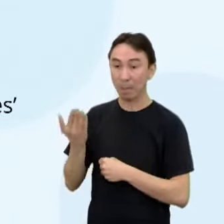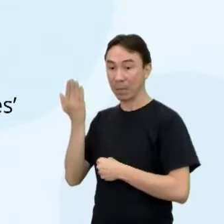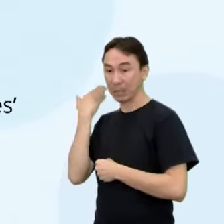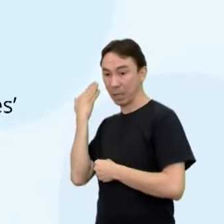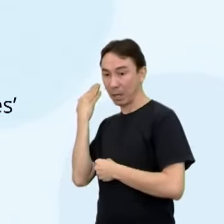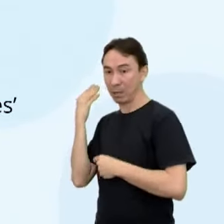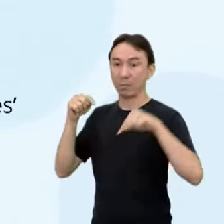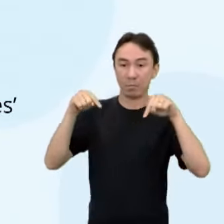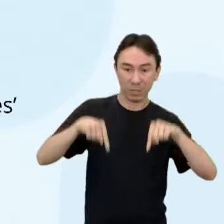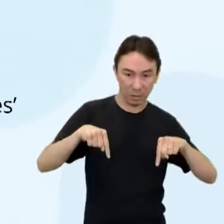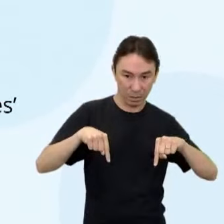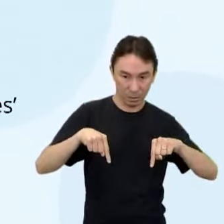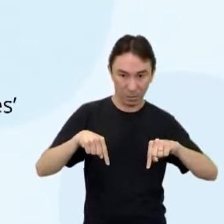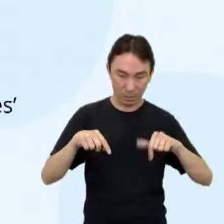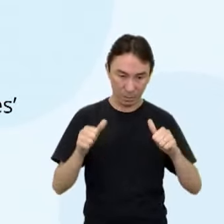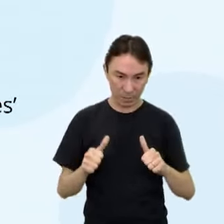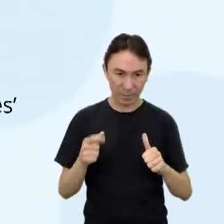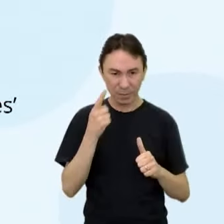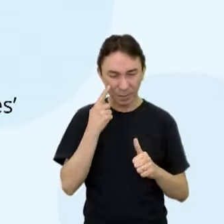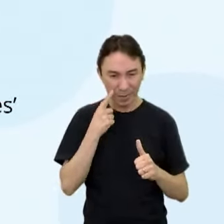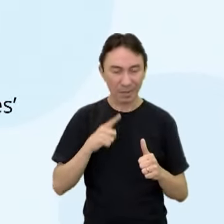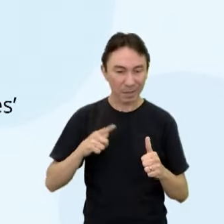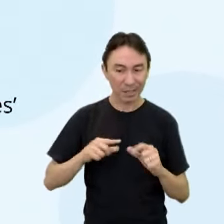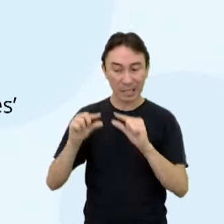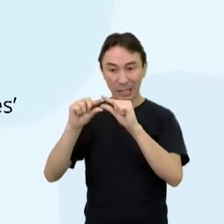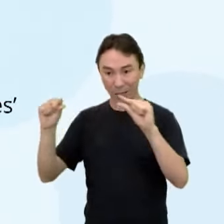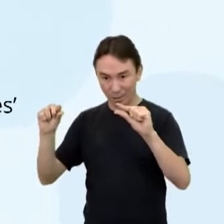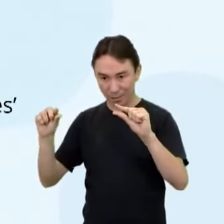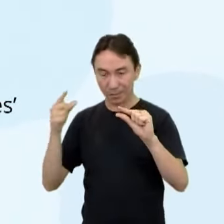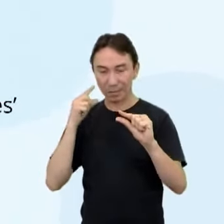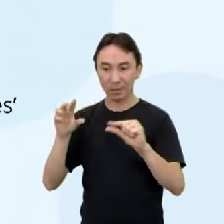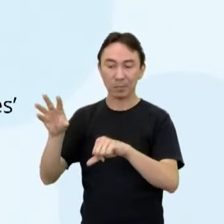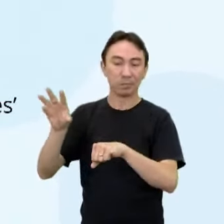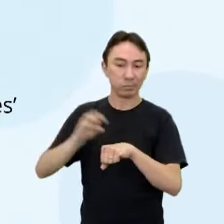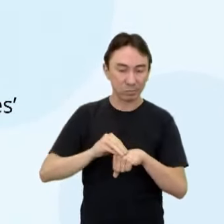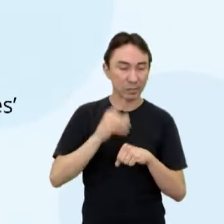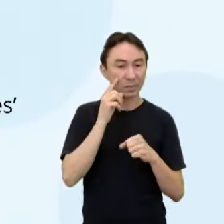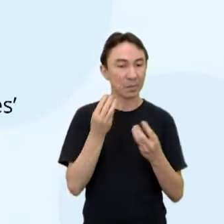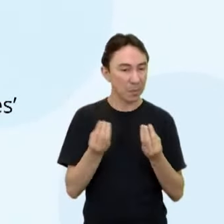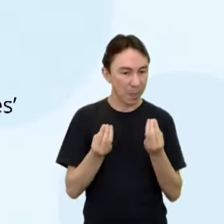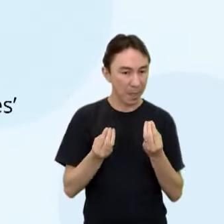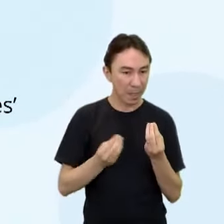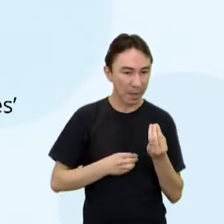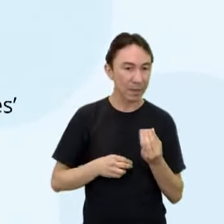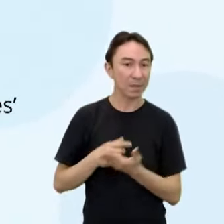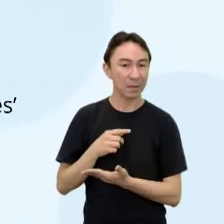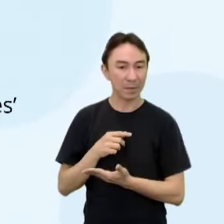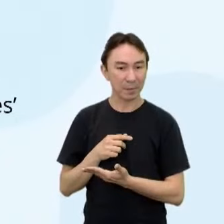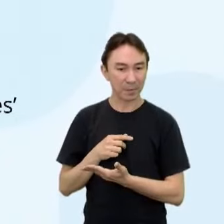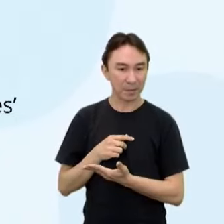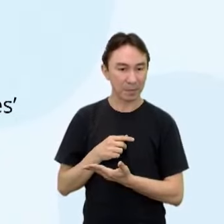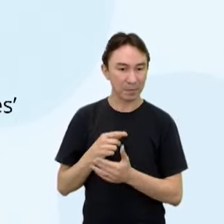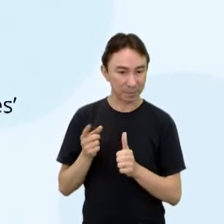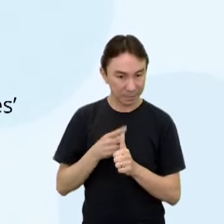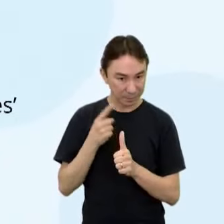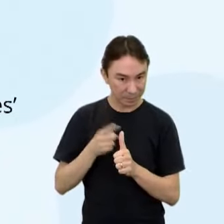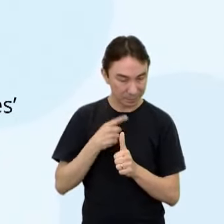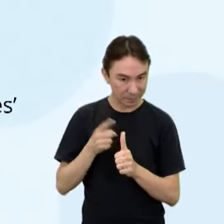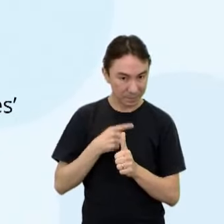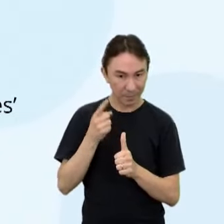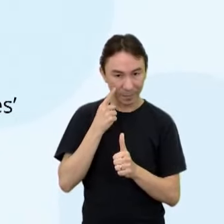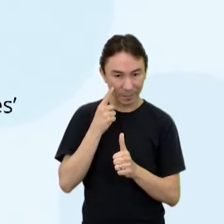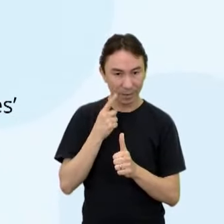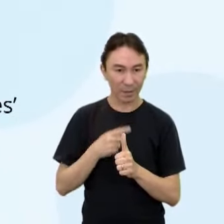duas sentenças que foram tiradas lá do nosso texto. Então, Pluto was discovered in 1930